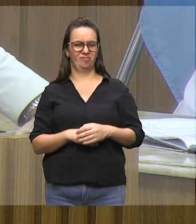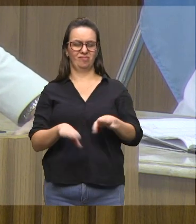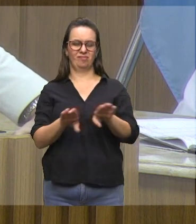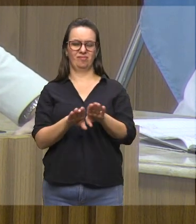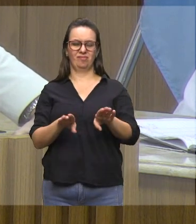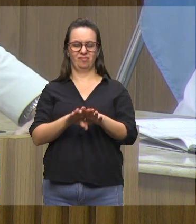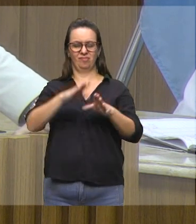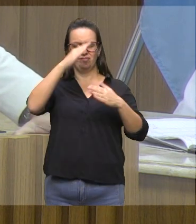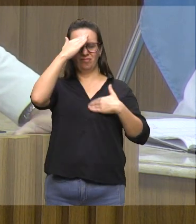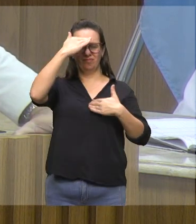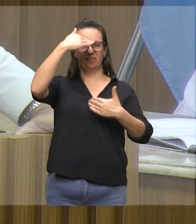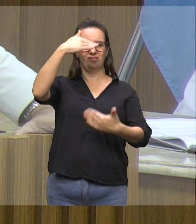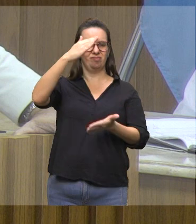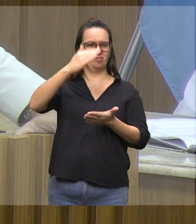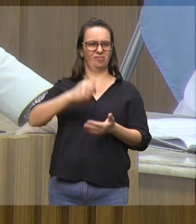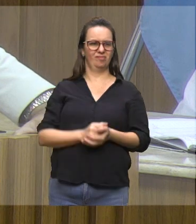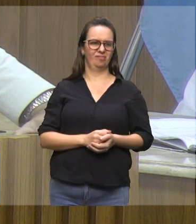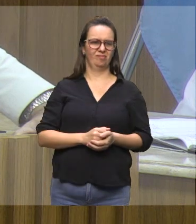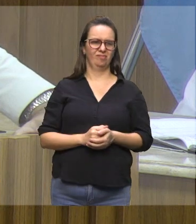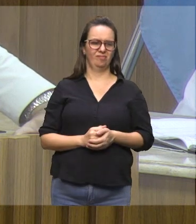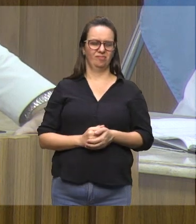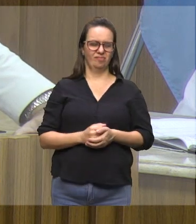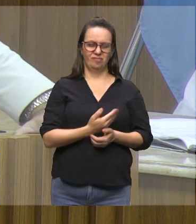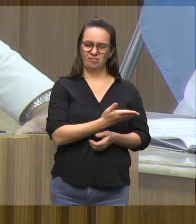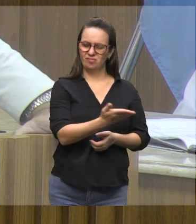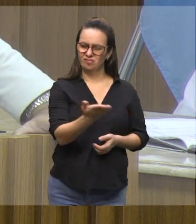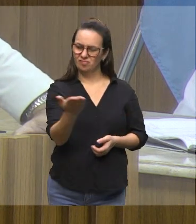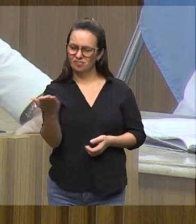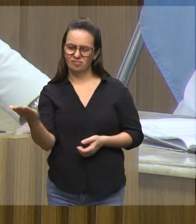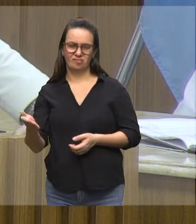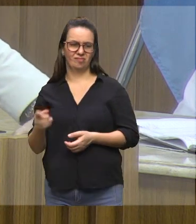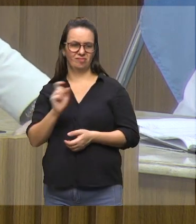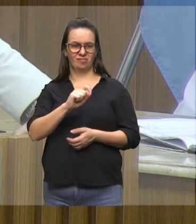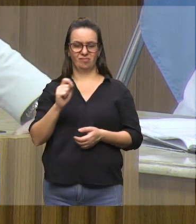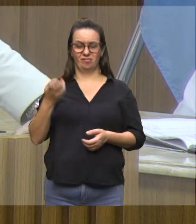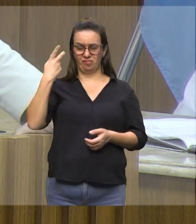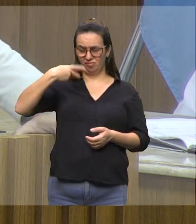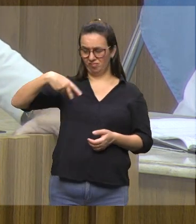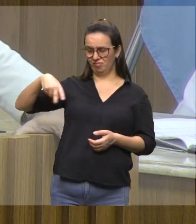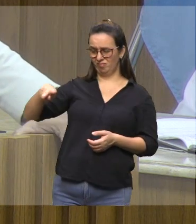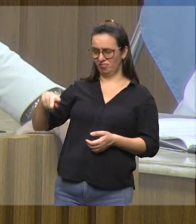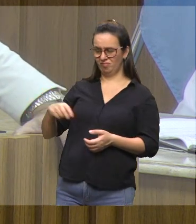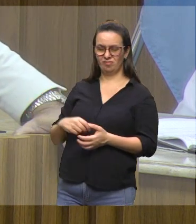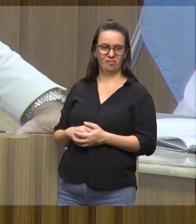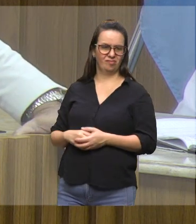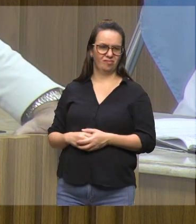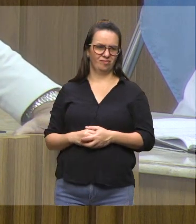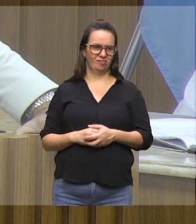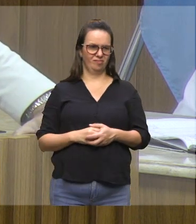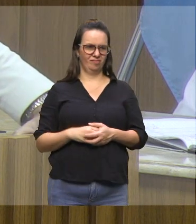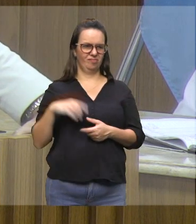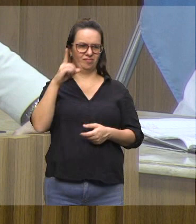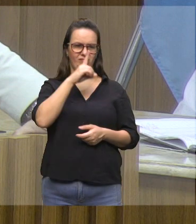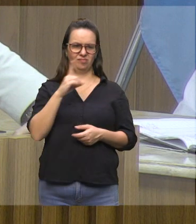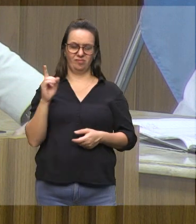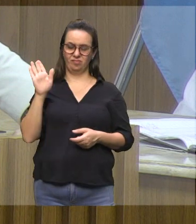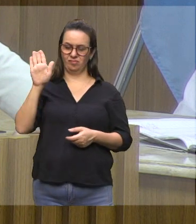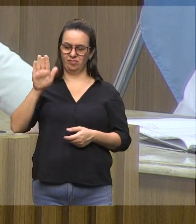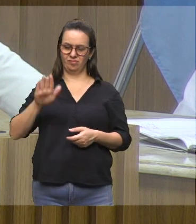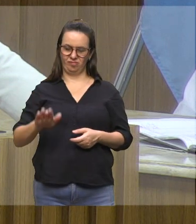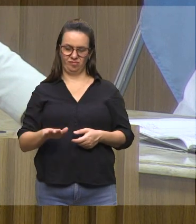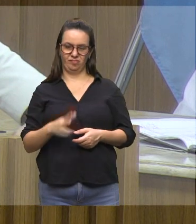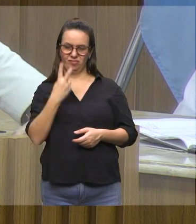também, no período da tarde, eu estive vendo o jogo do Vossa e Assisense também, já no